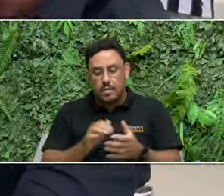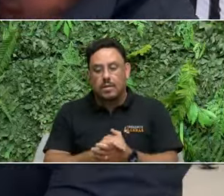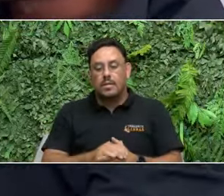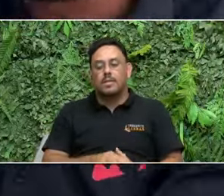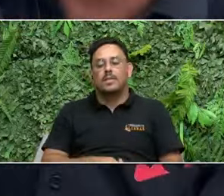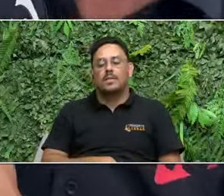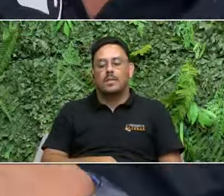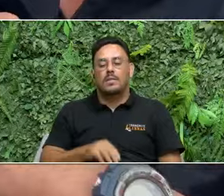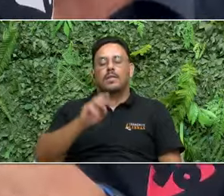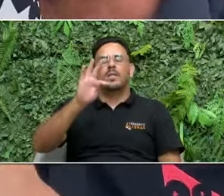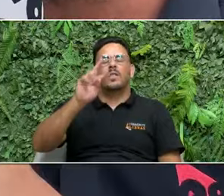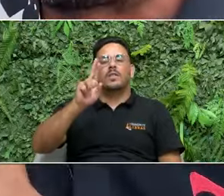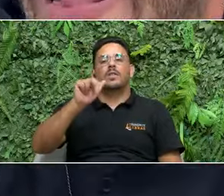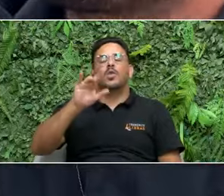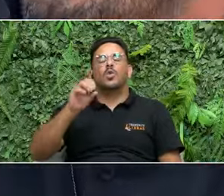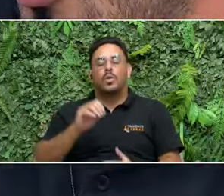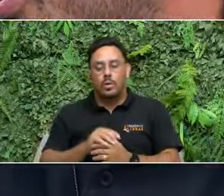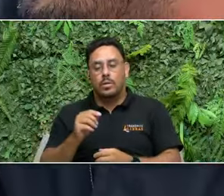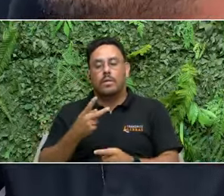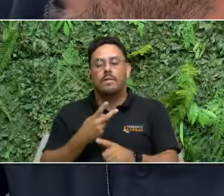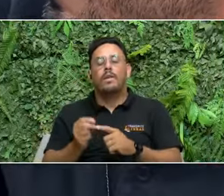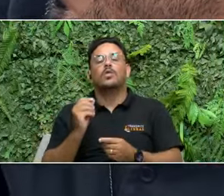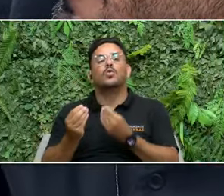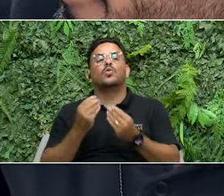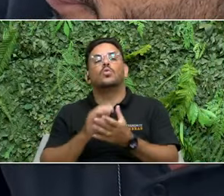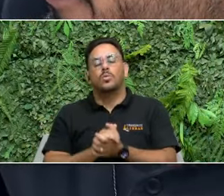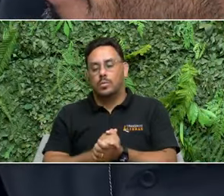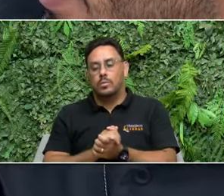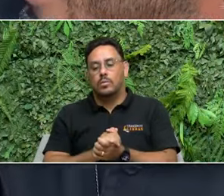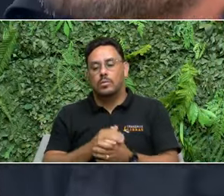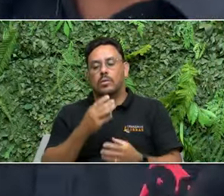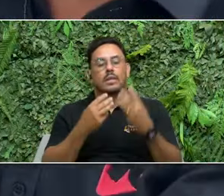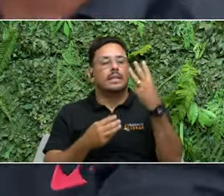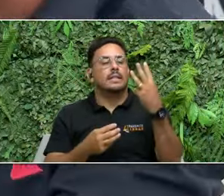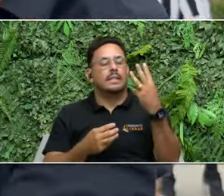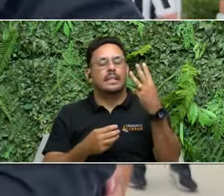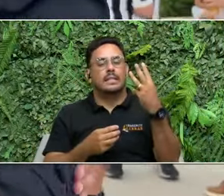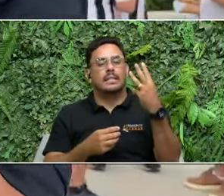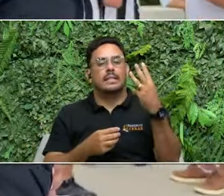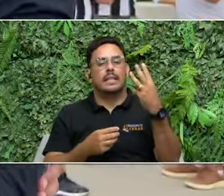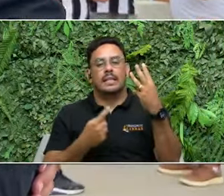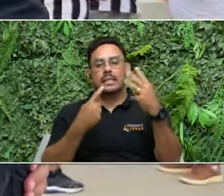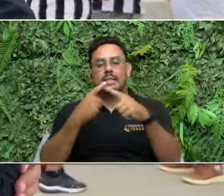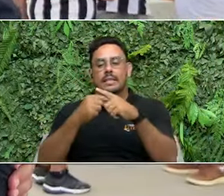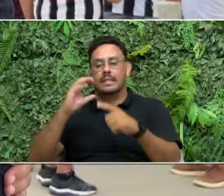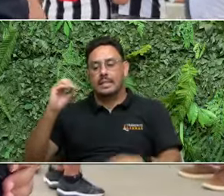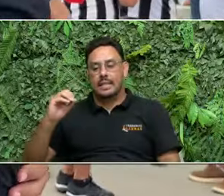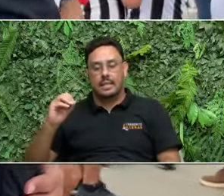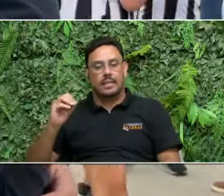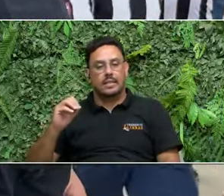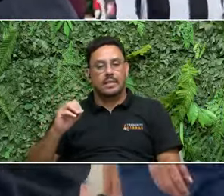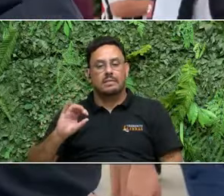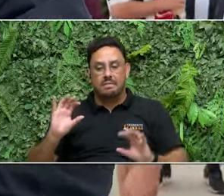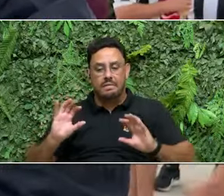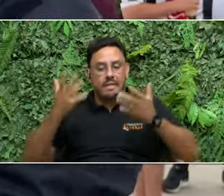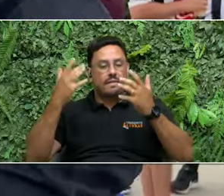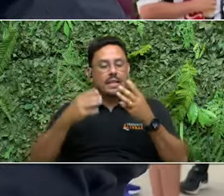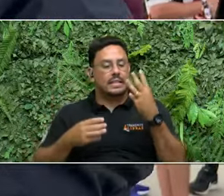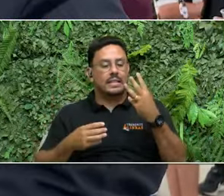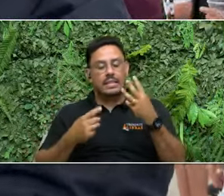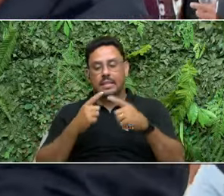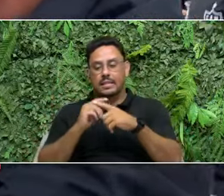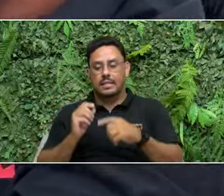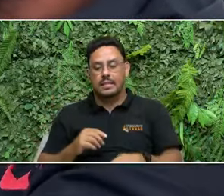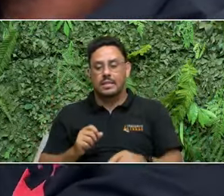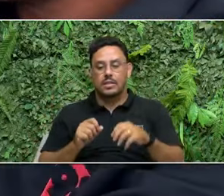nome Túlio E aí quanto vai ser o placar de hoje a no mimo a no mínimo PR já enterrar no mínimo e os